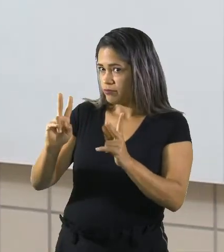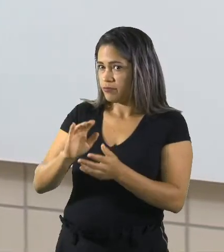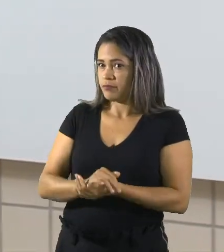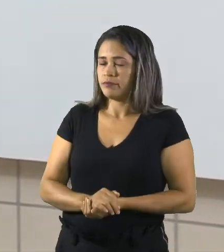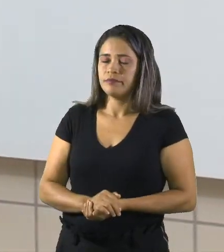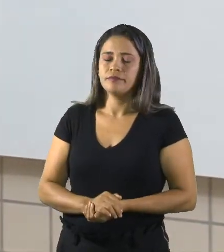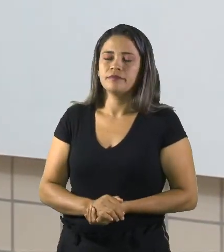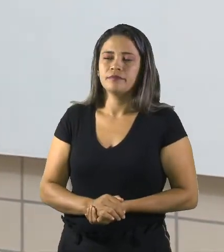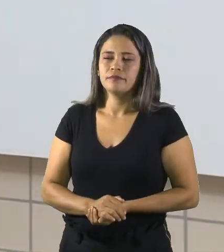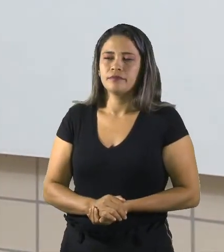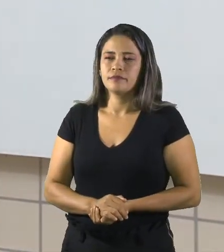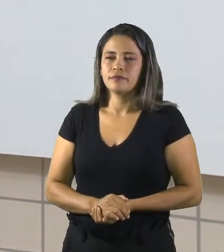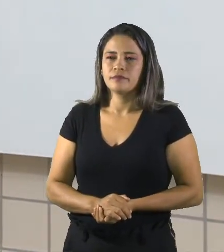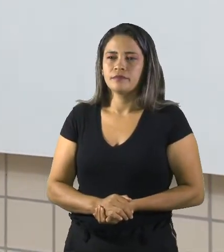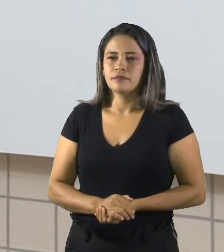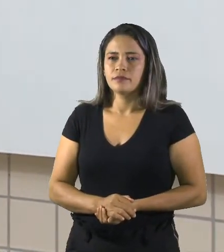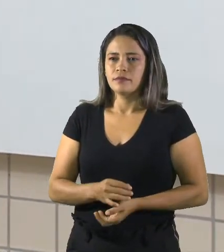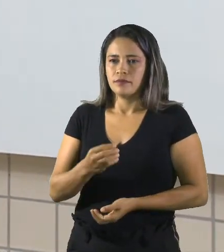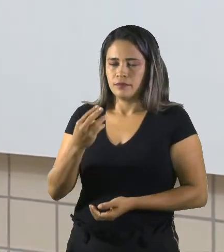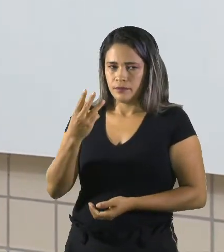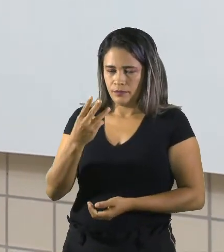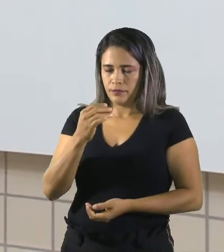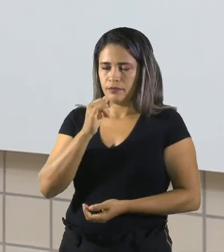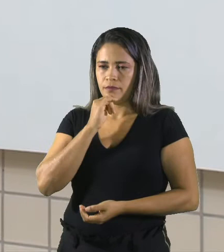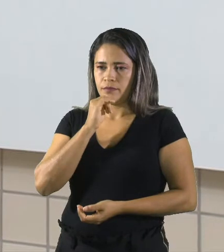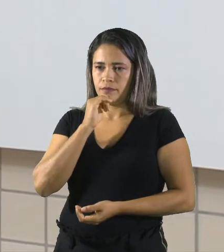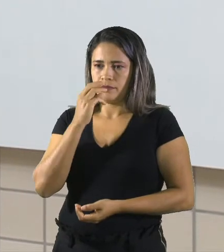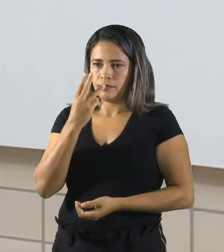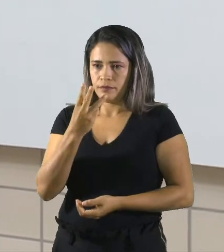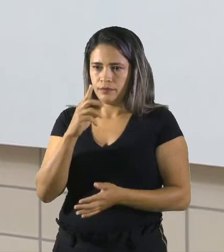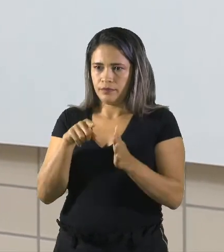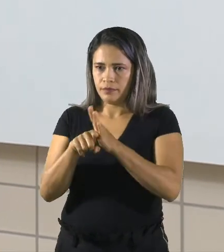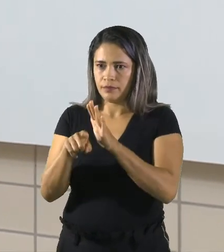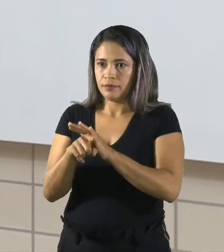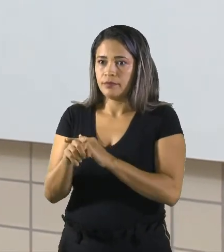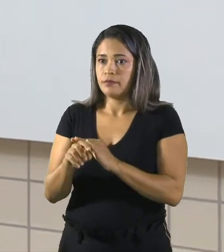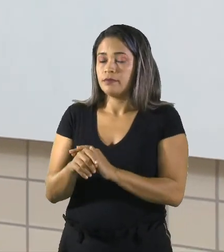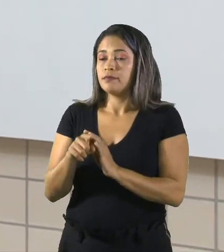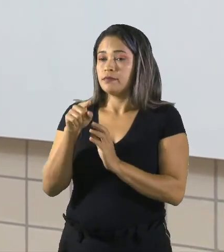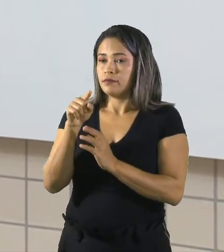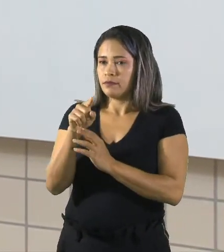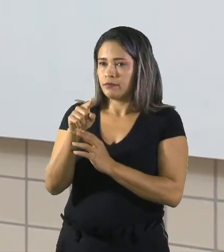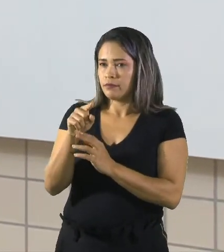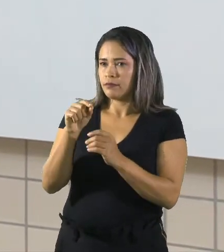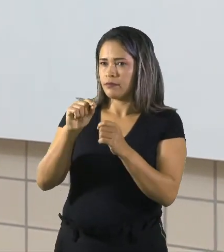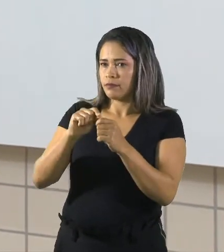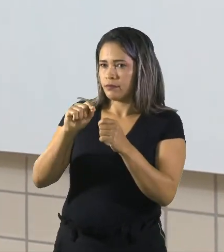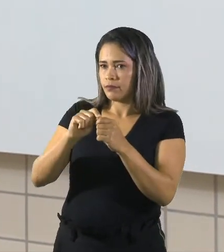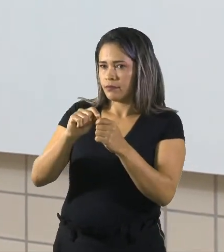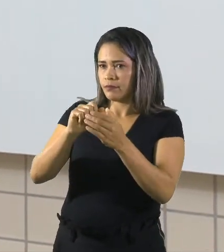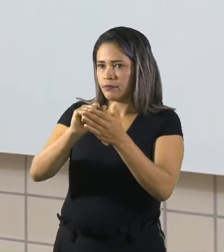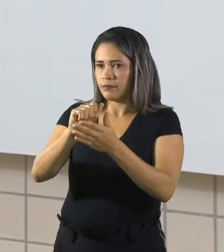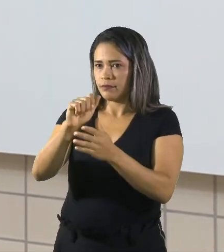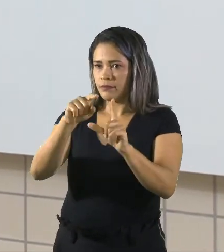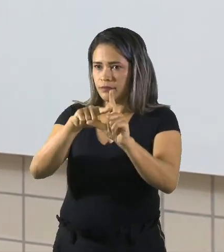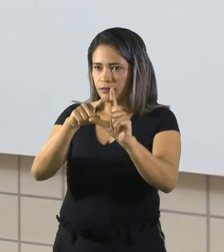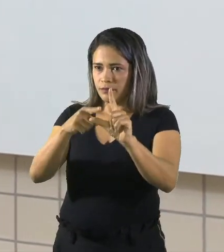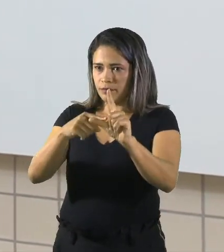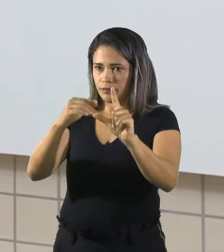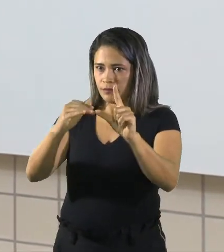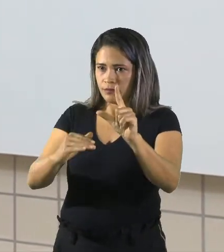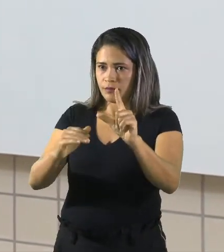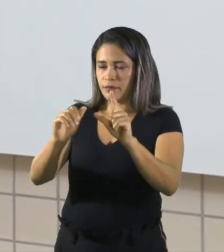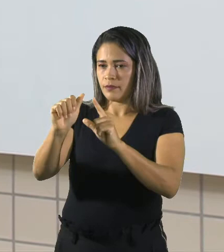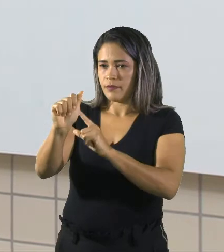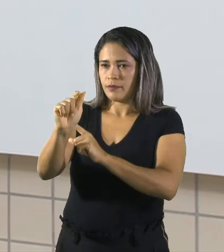só. No exemplo 3, eu tenho o seguinte: classifique os ângulos abaixo em agudos ou